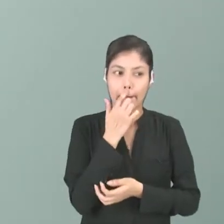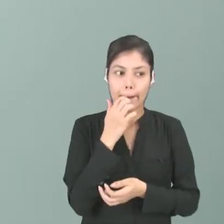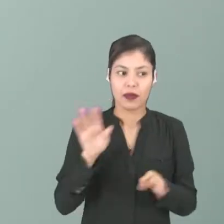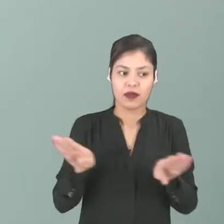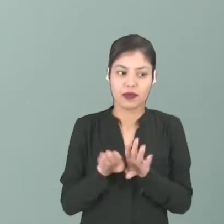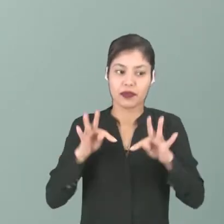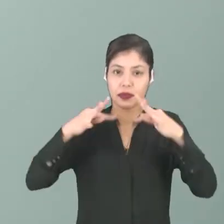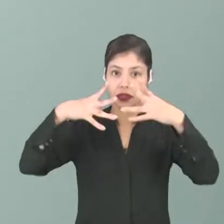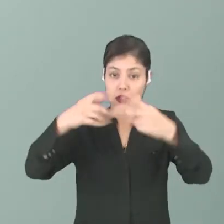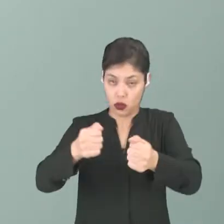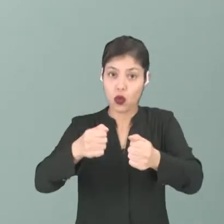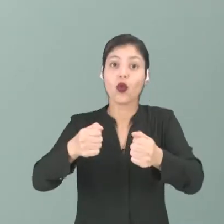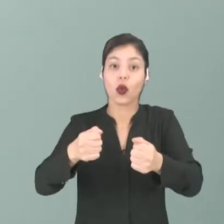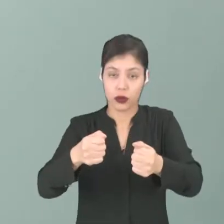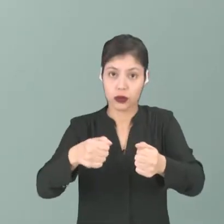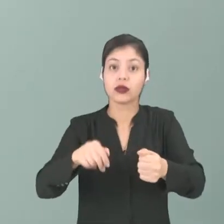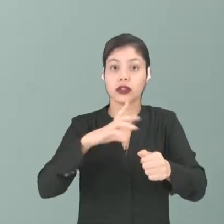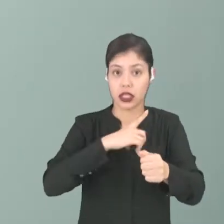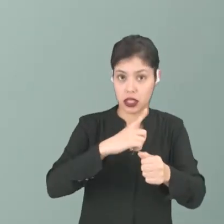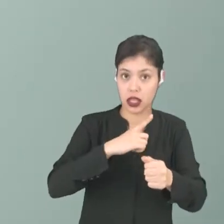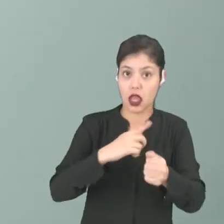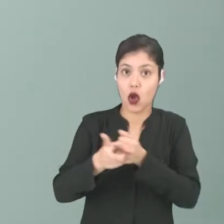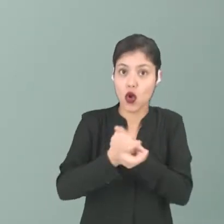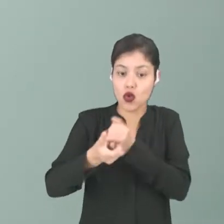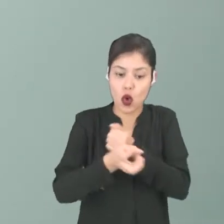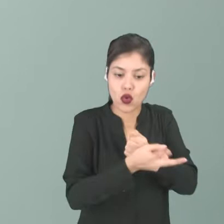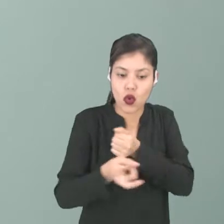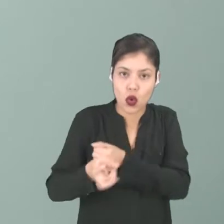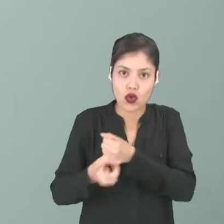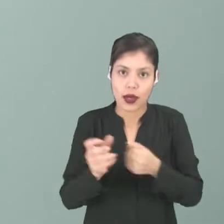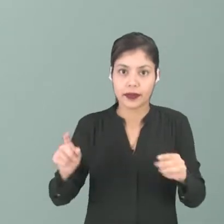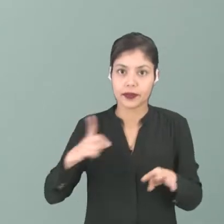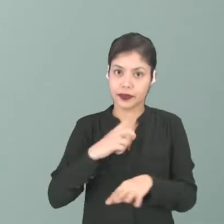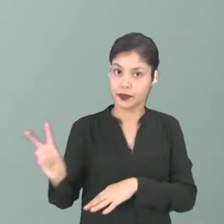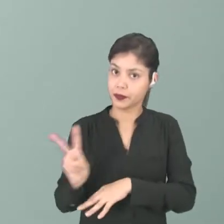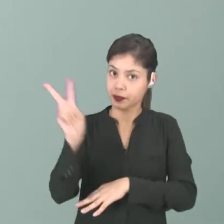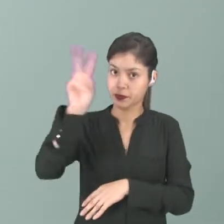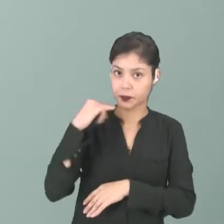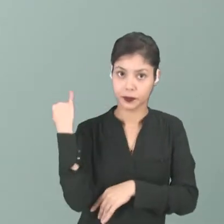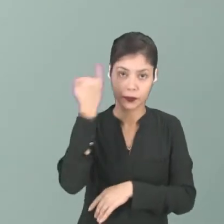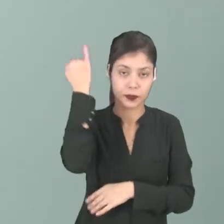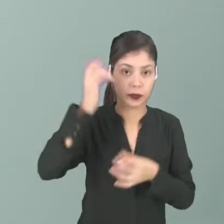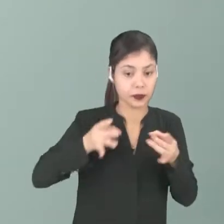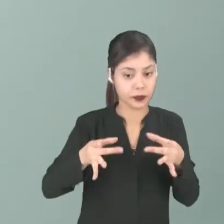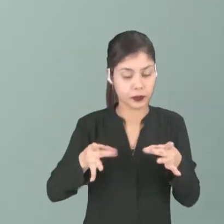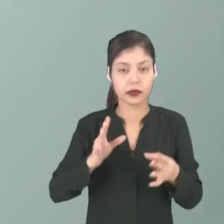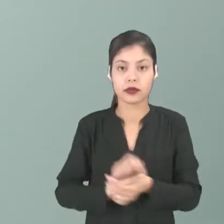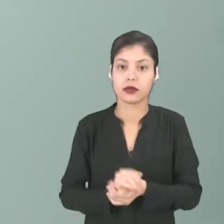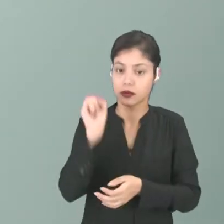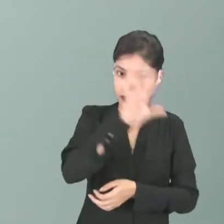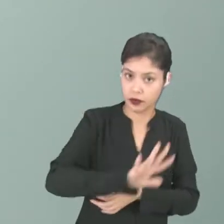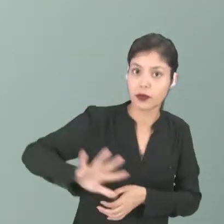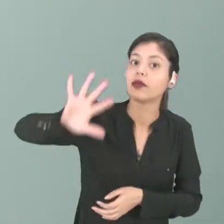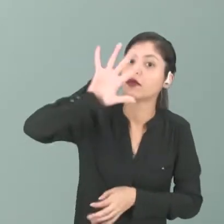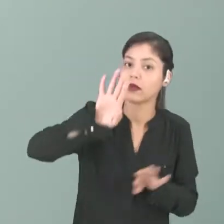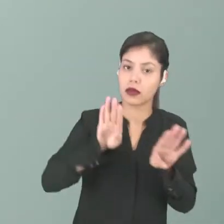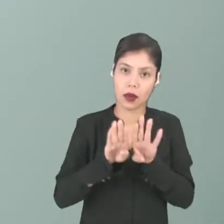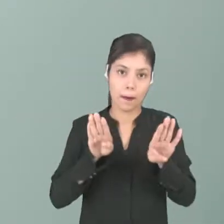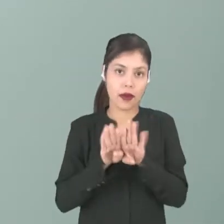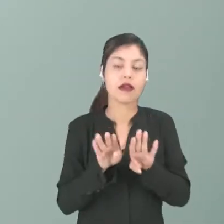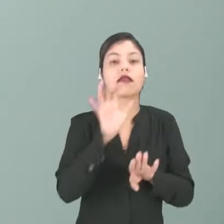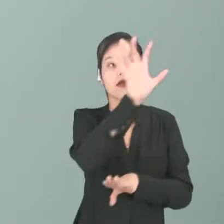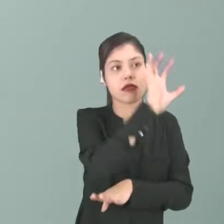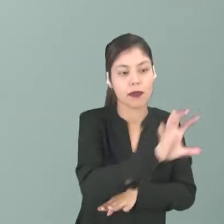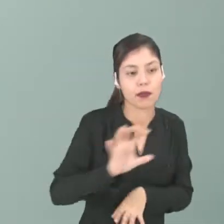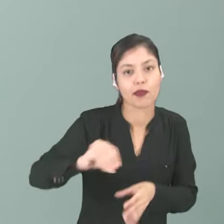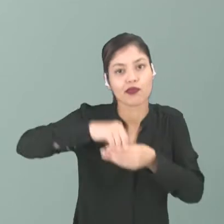recursos naturais extraídos da Amazônia, eles têm valores muito significativos no mercado, tanto nacional como internacionais.